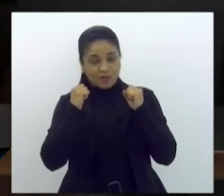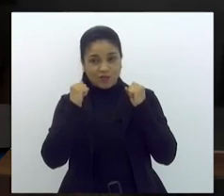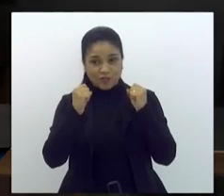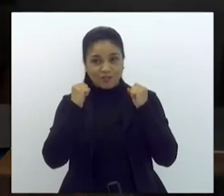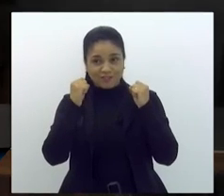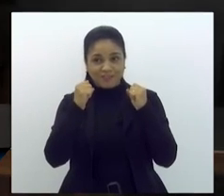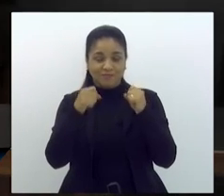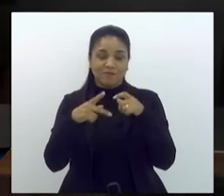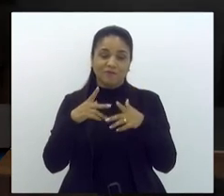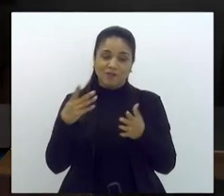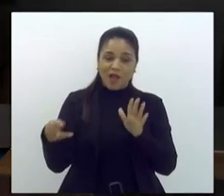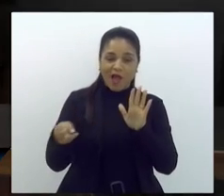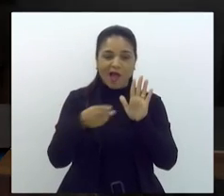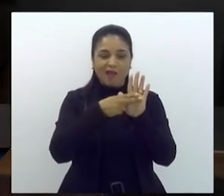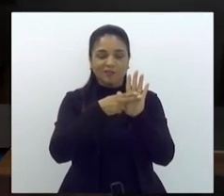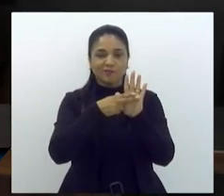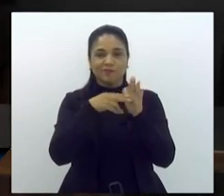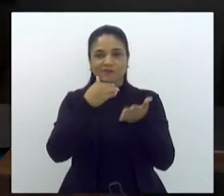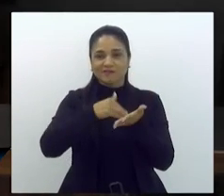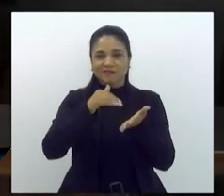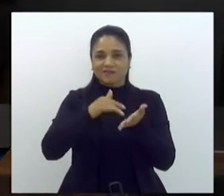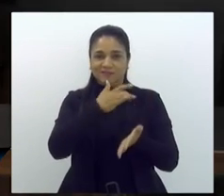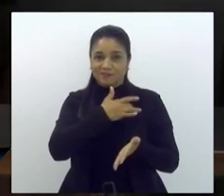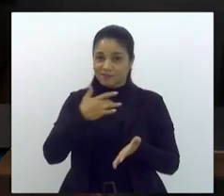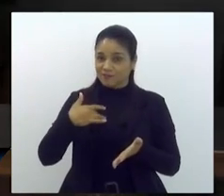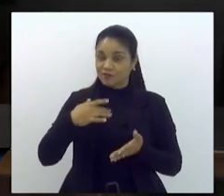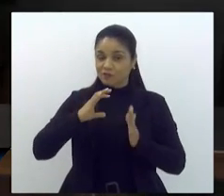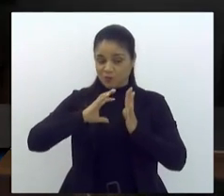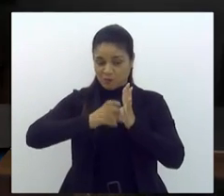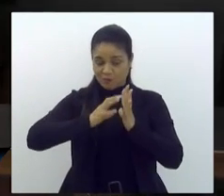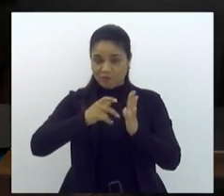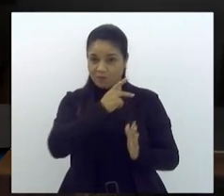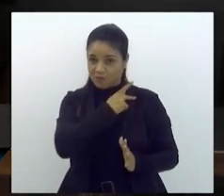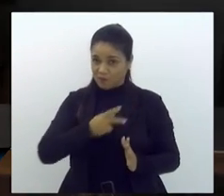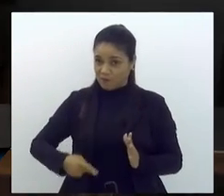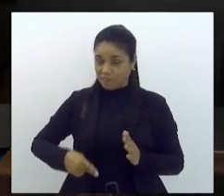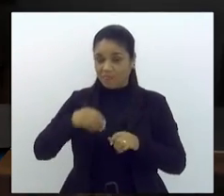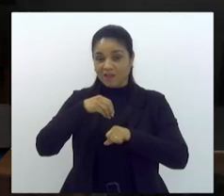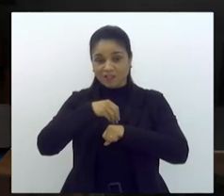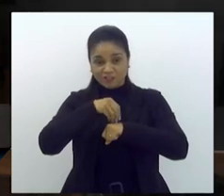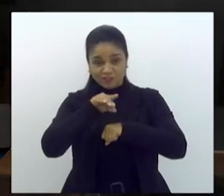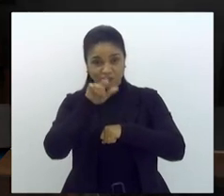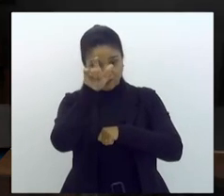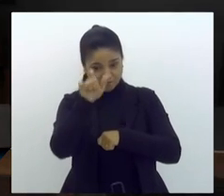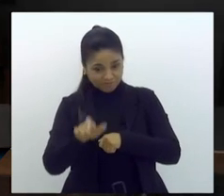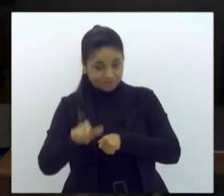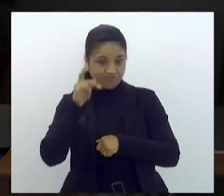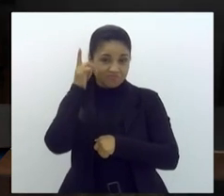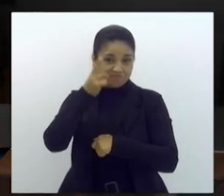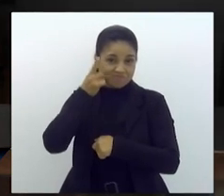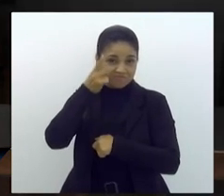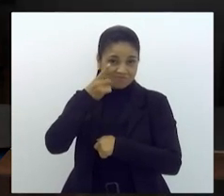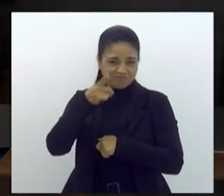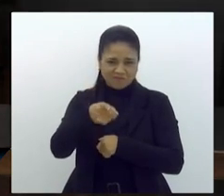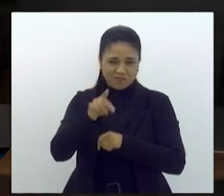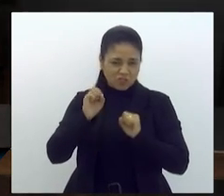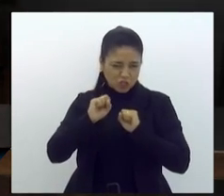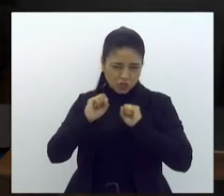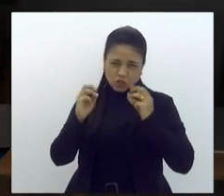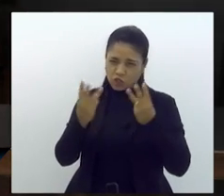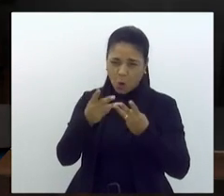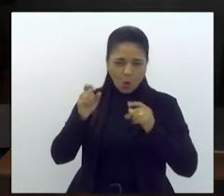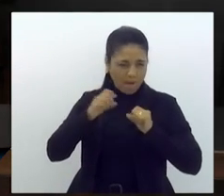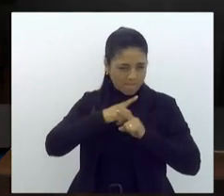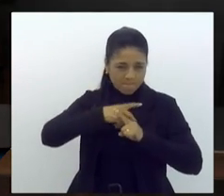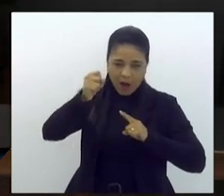estado de saúde se o presidente do nosso partido tiver juízo indica este parlamentar que dá show e é campeão